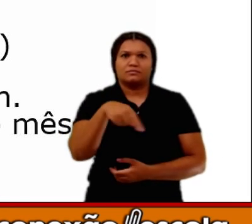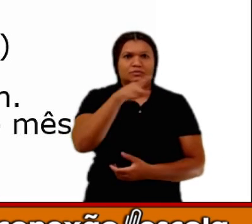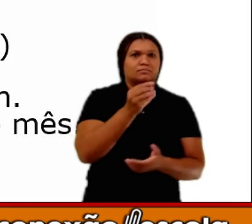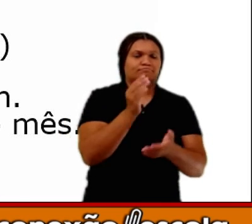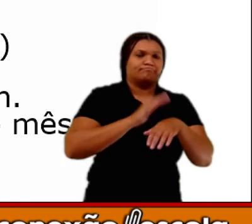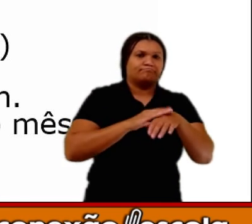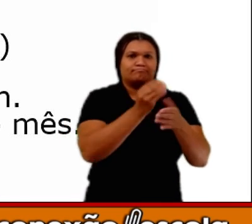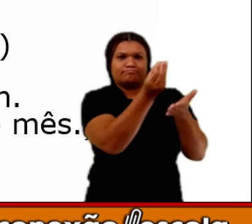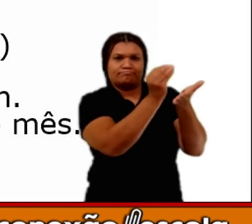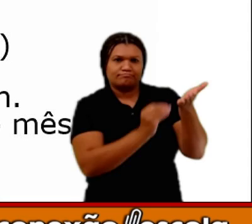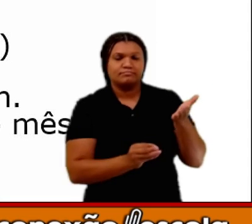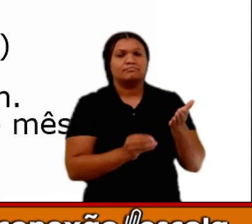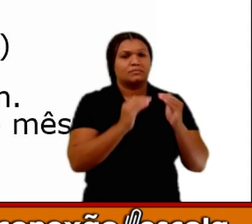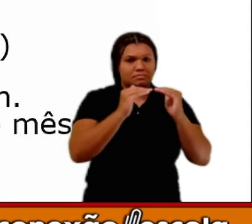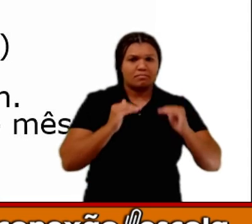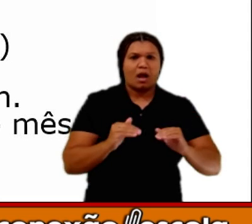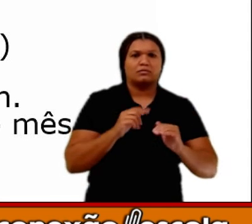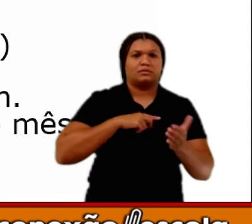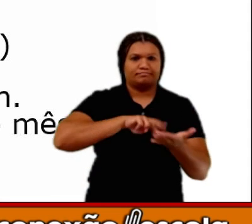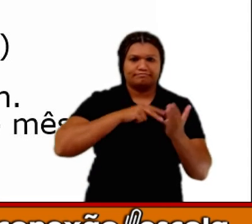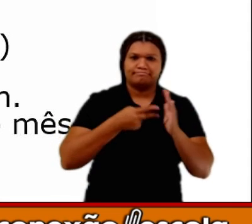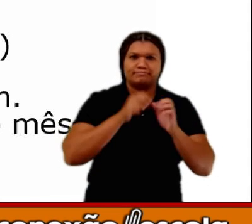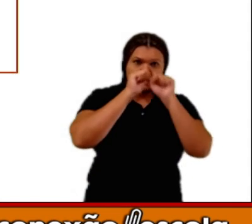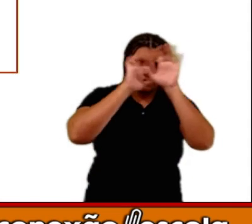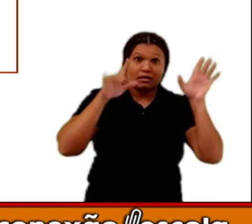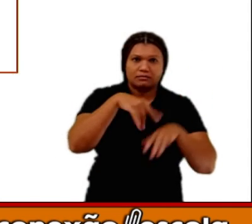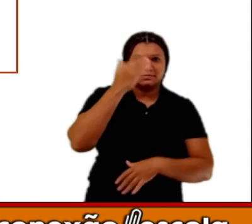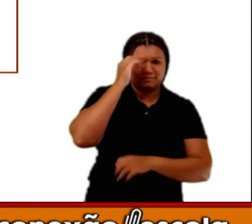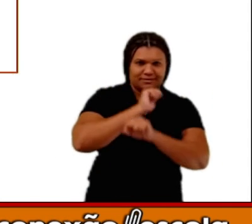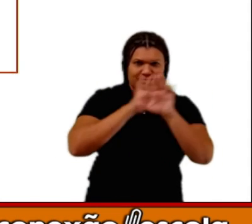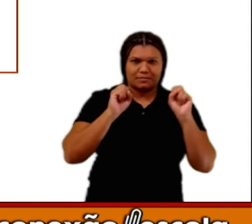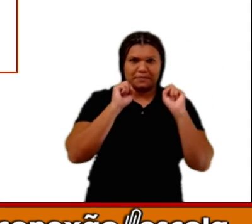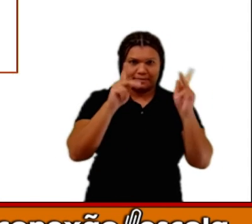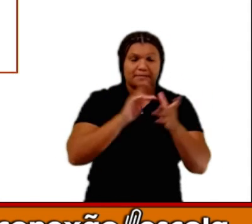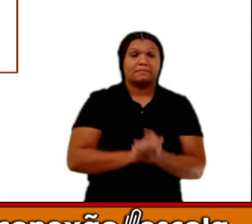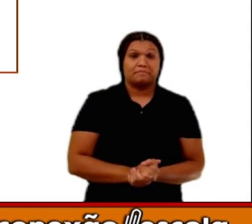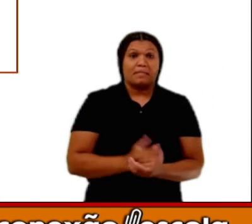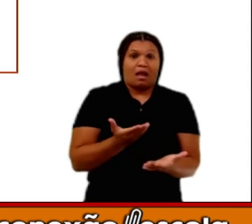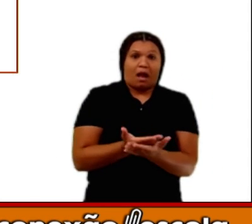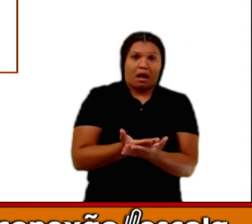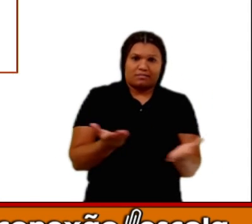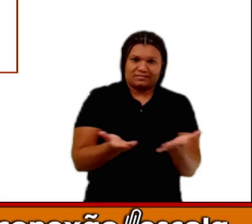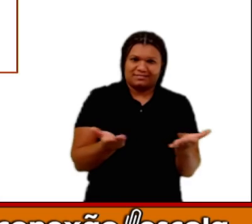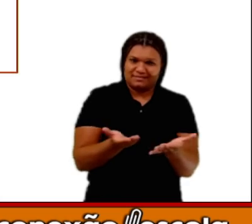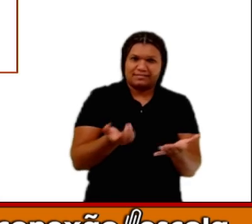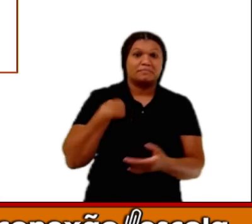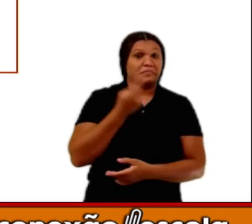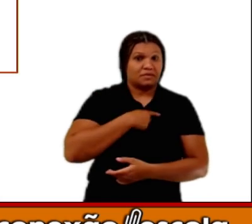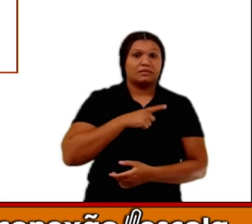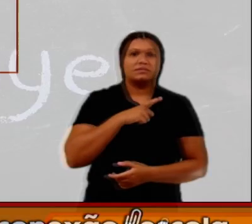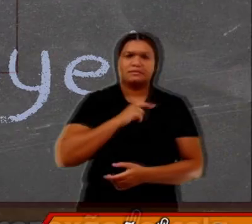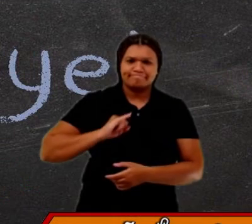tradução de cada uma delas para que tá fácil a sua compreensão certo bom então nessa aula nós